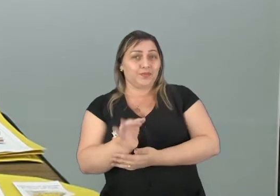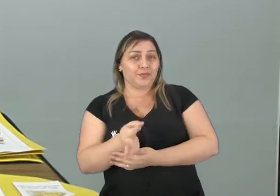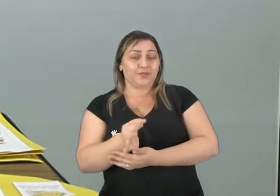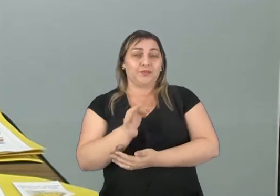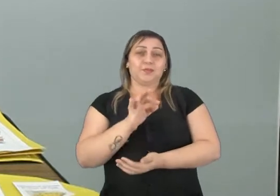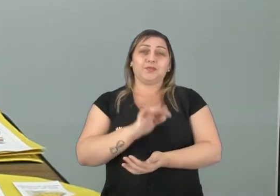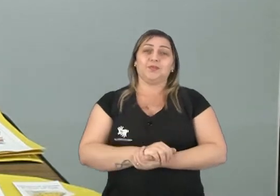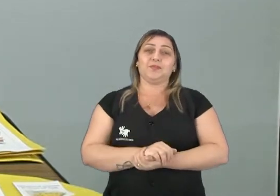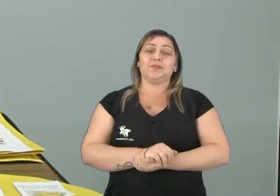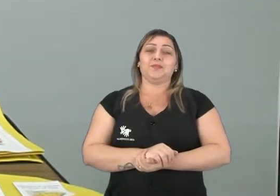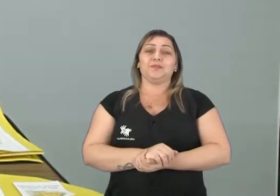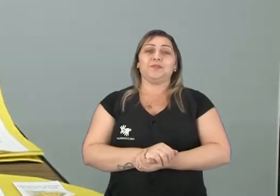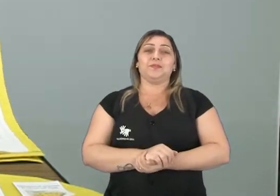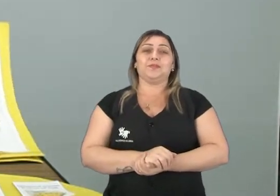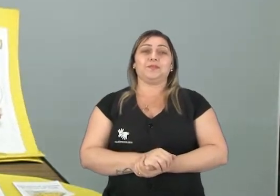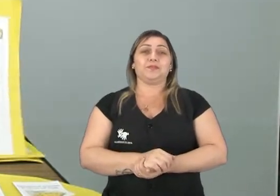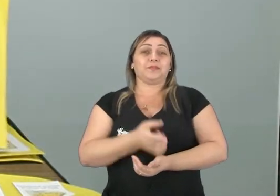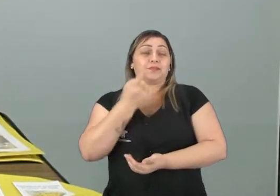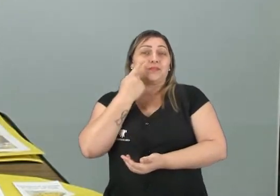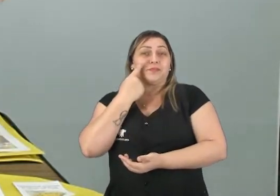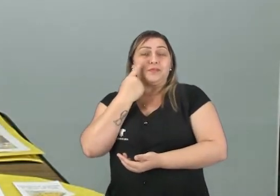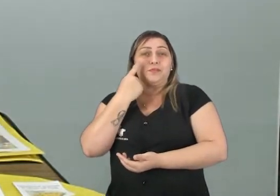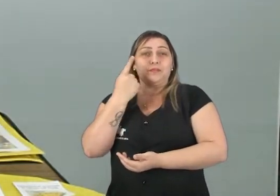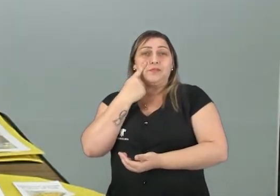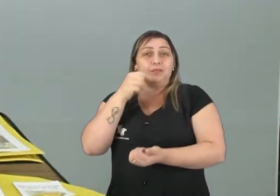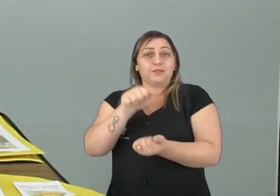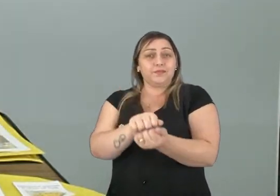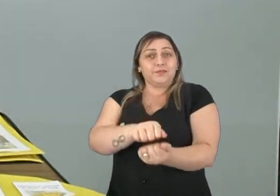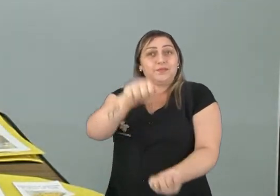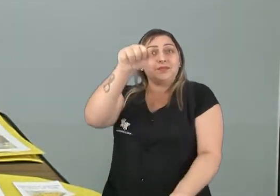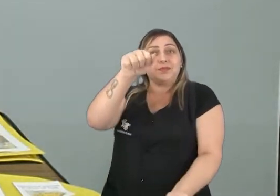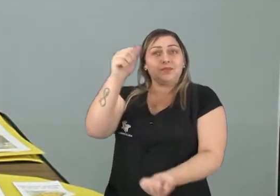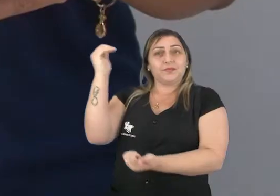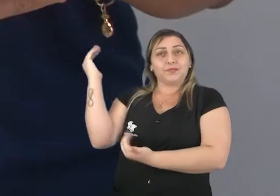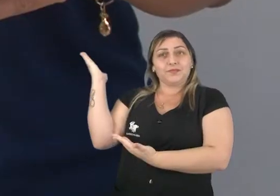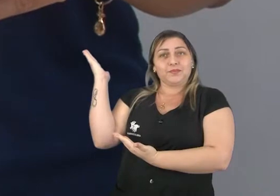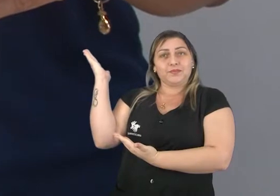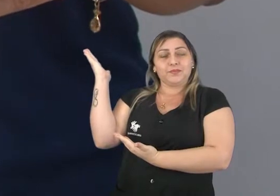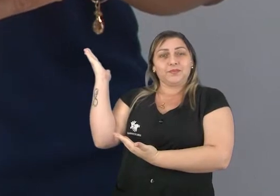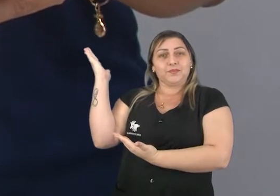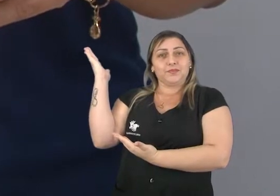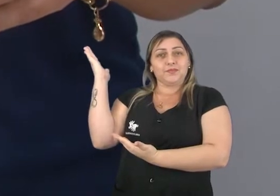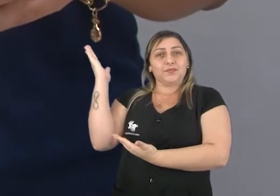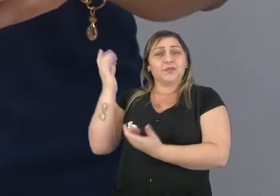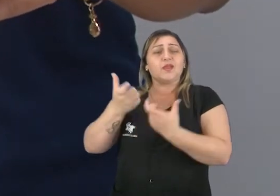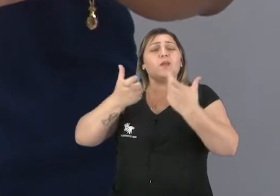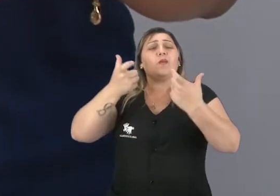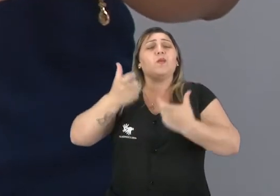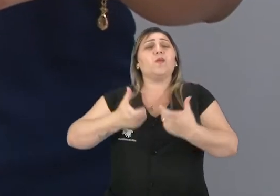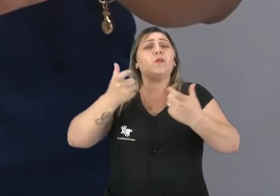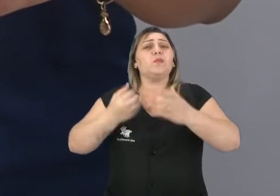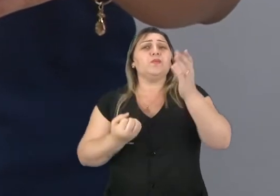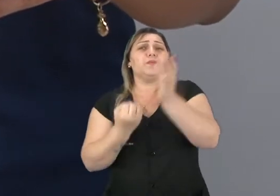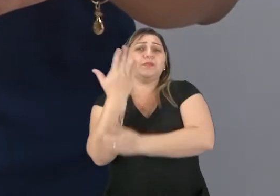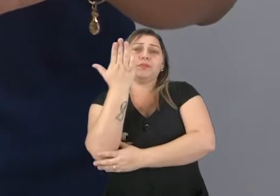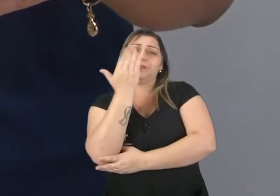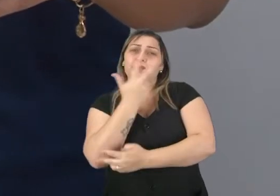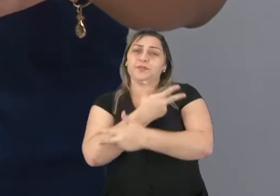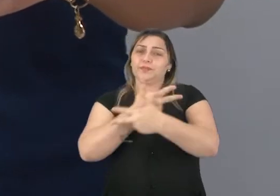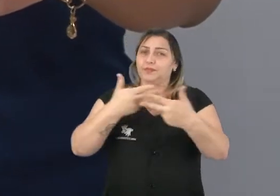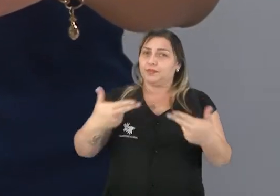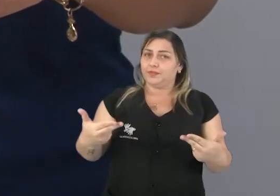Certo! Então, olha, vamos observar aqui esse cartaz. De onde vêm os alimentos?